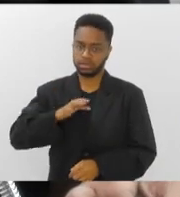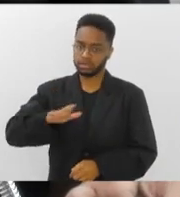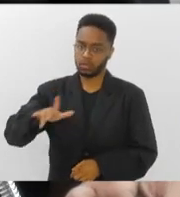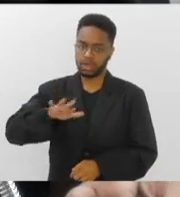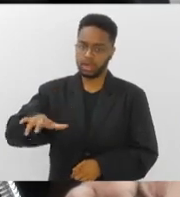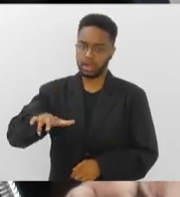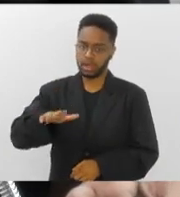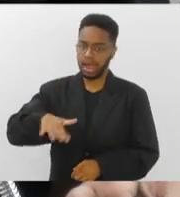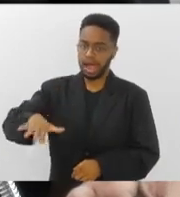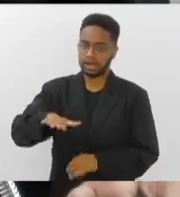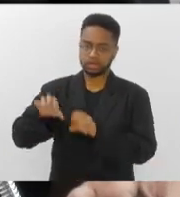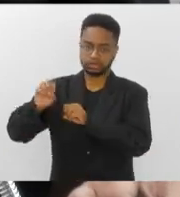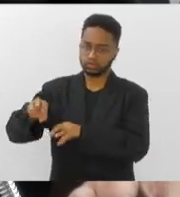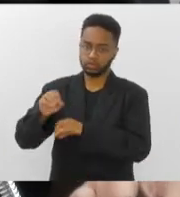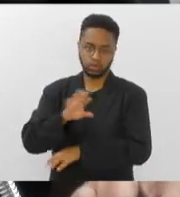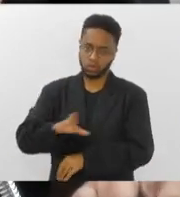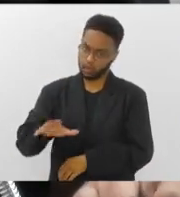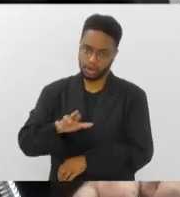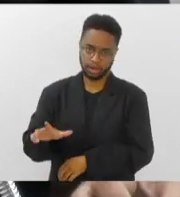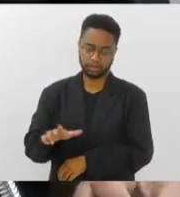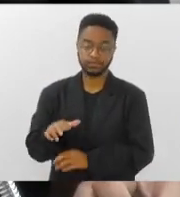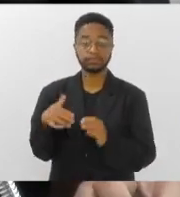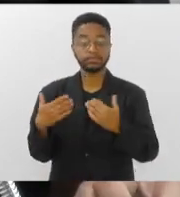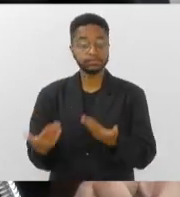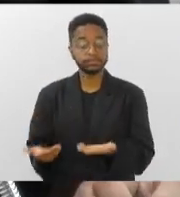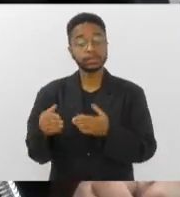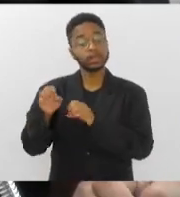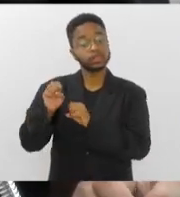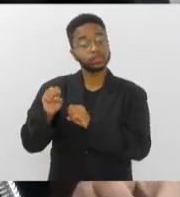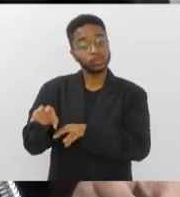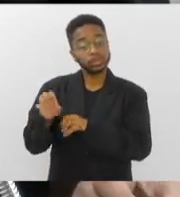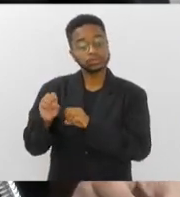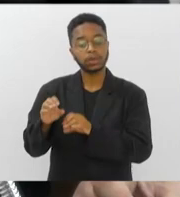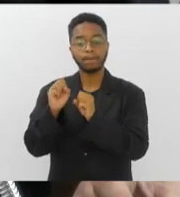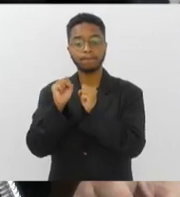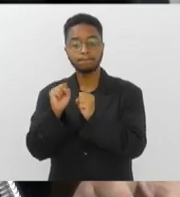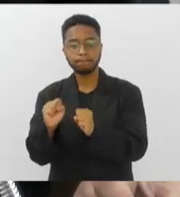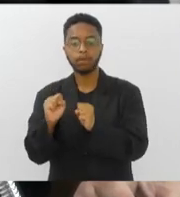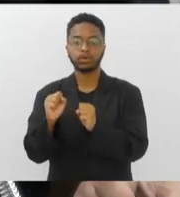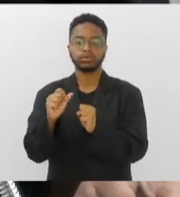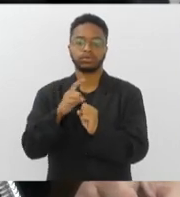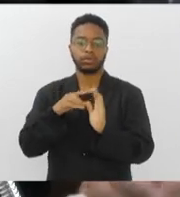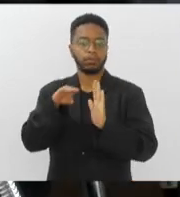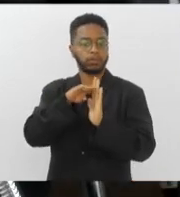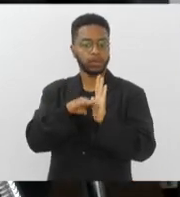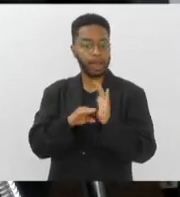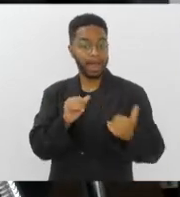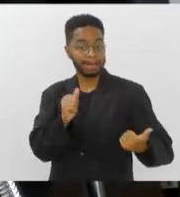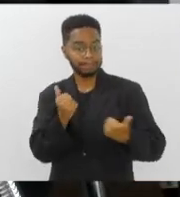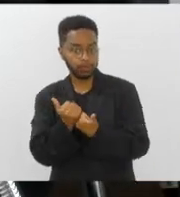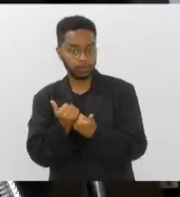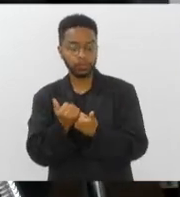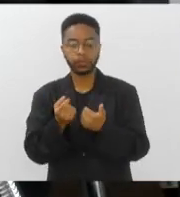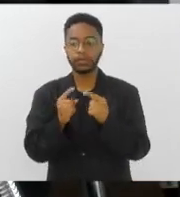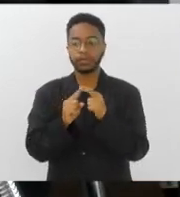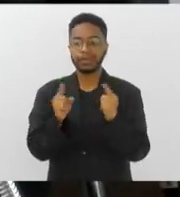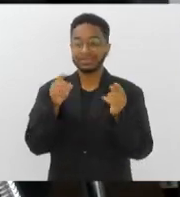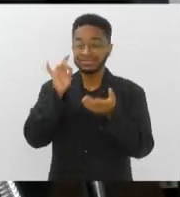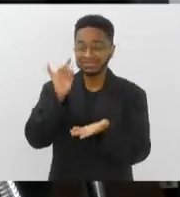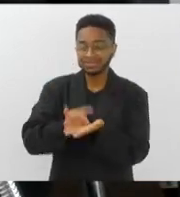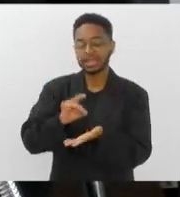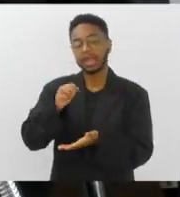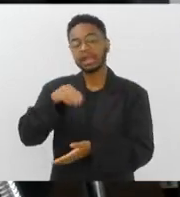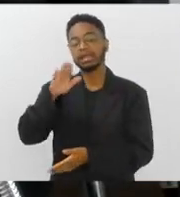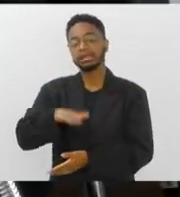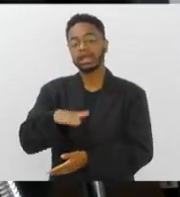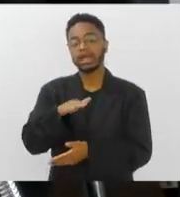rede pública de ensino. Então, a educação pode ter esse programa de apoio, mas, efetivamente, quem